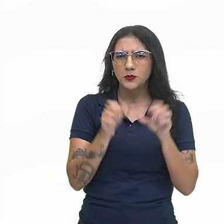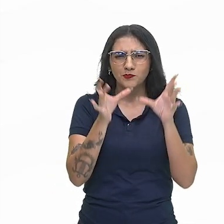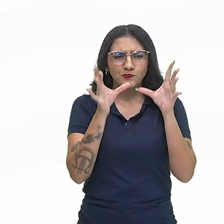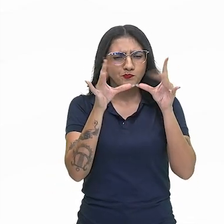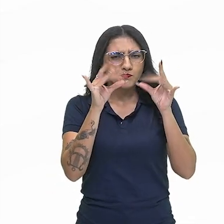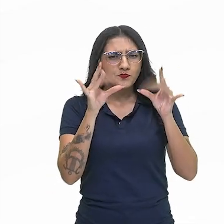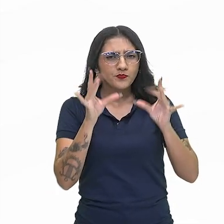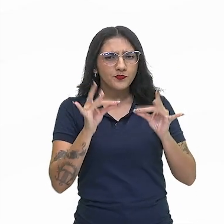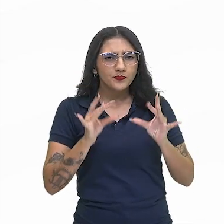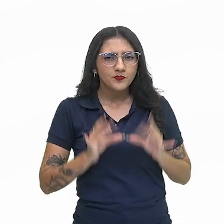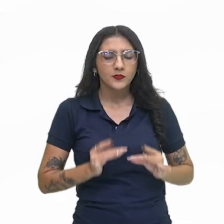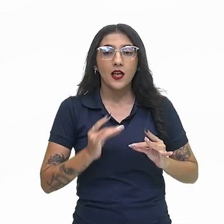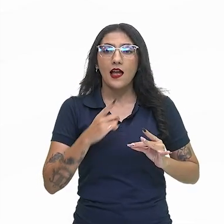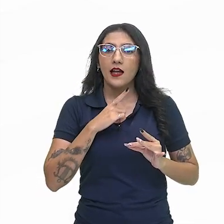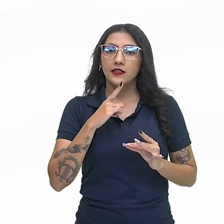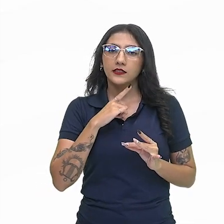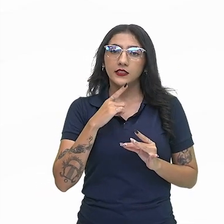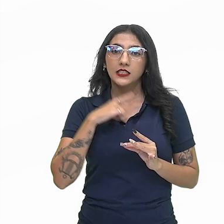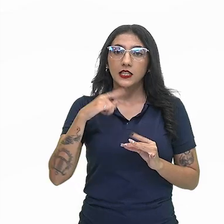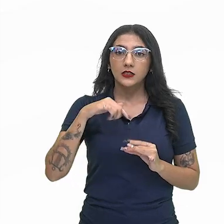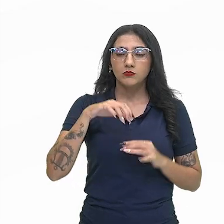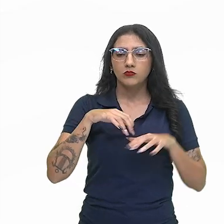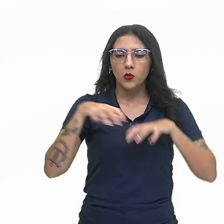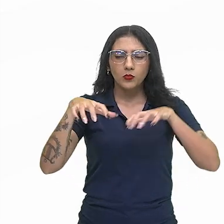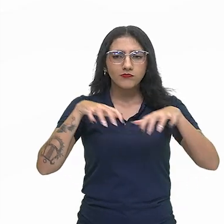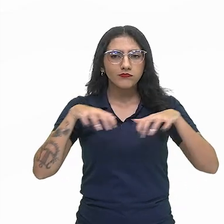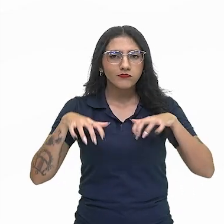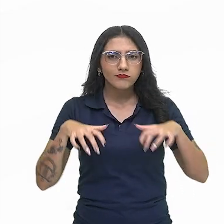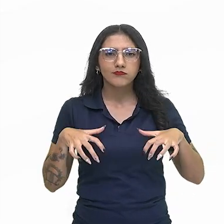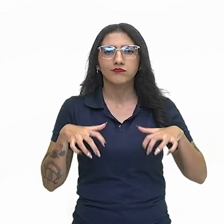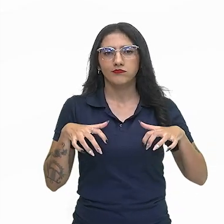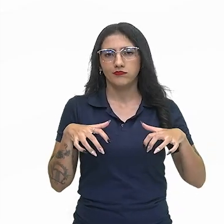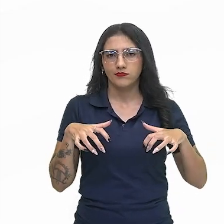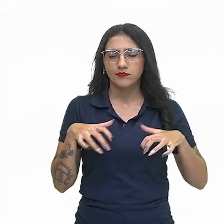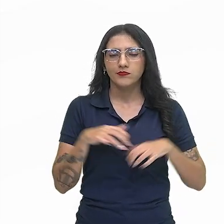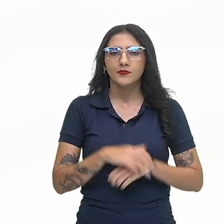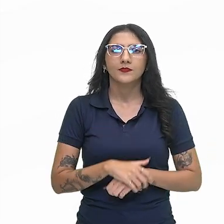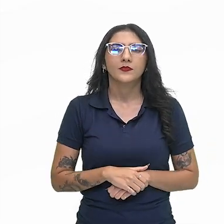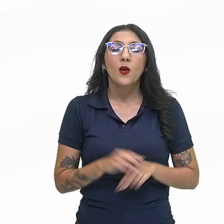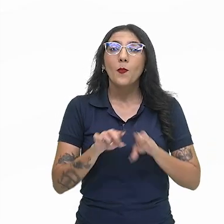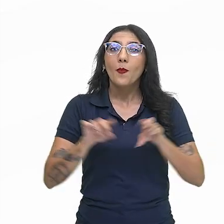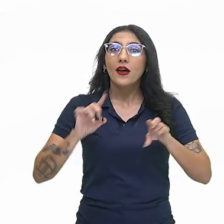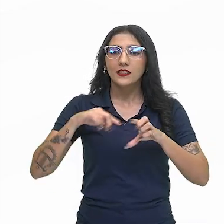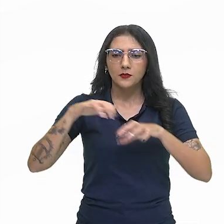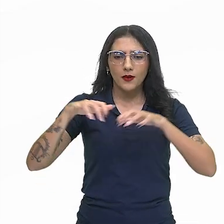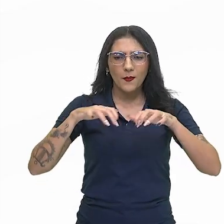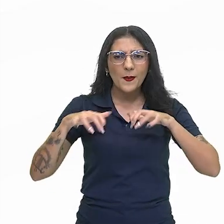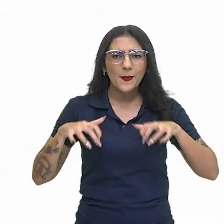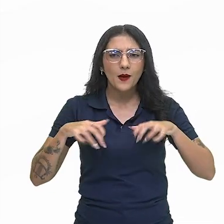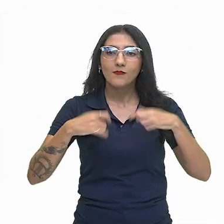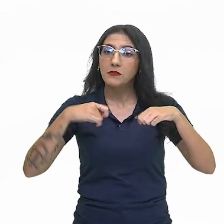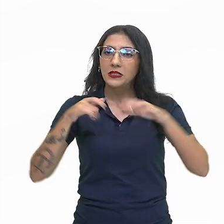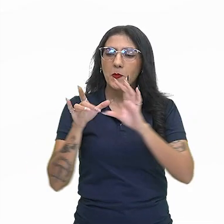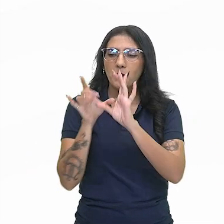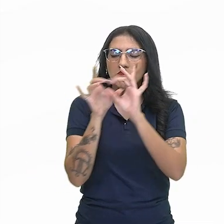que é composto por diferentes partes, órgãos, né, trabalhando juntas para